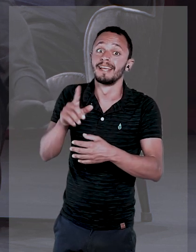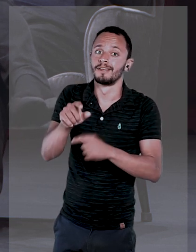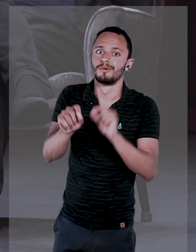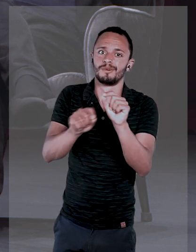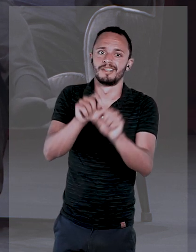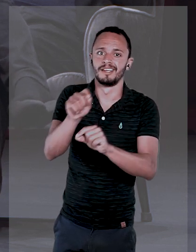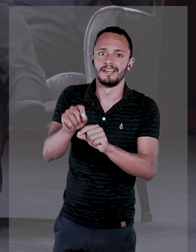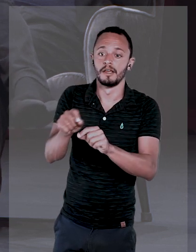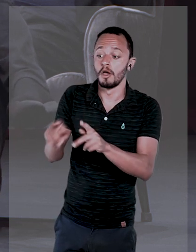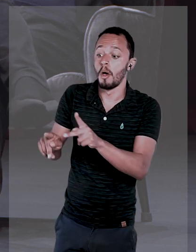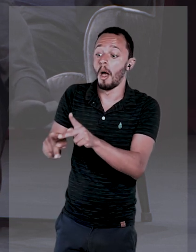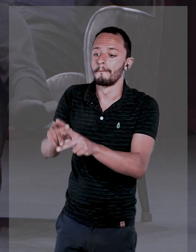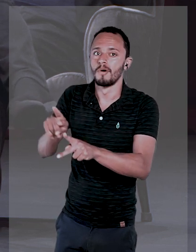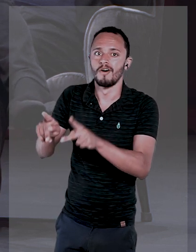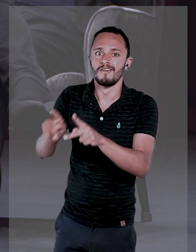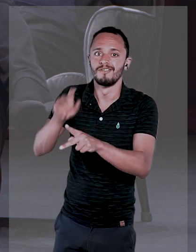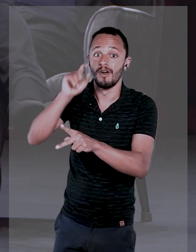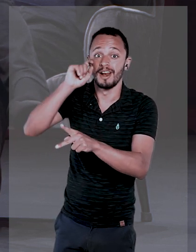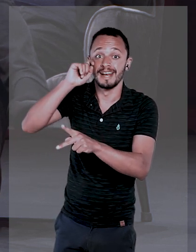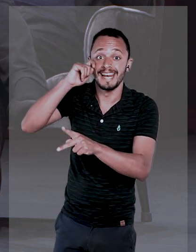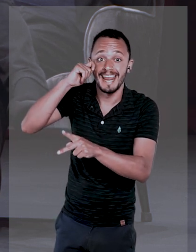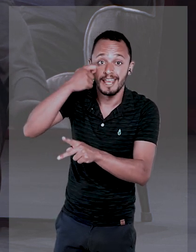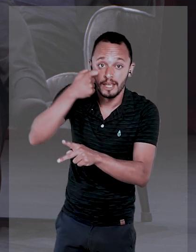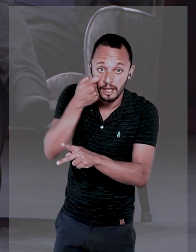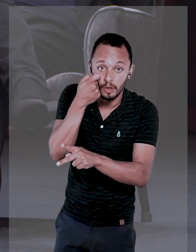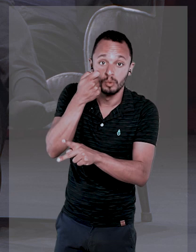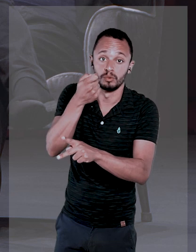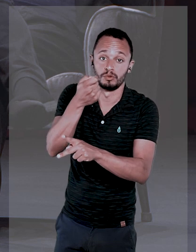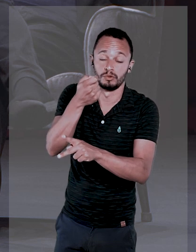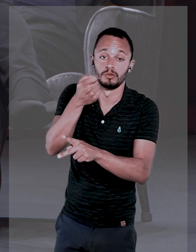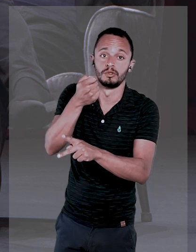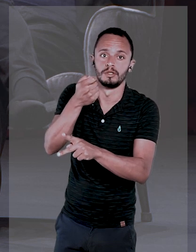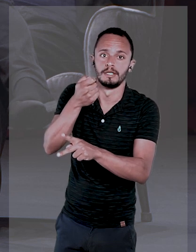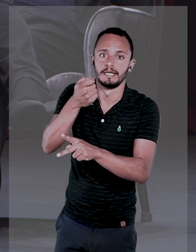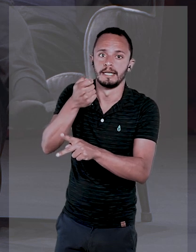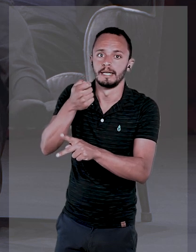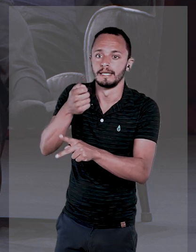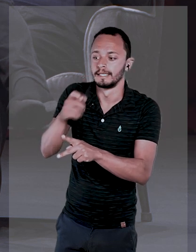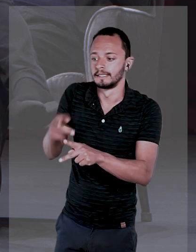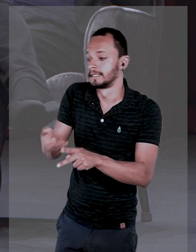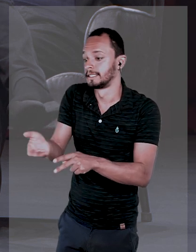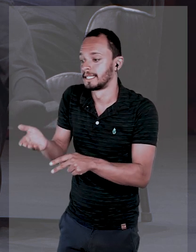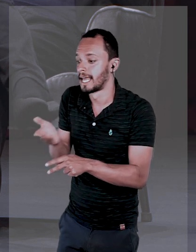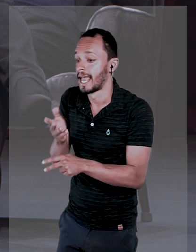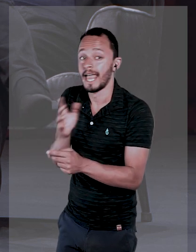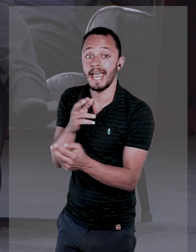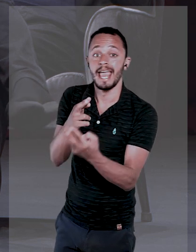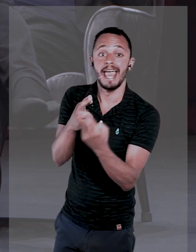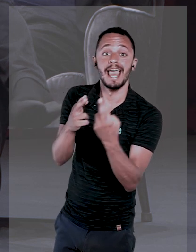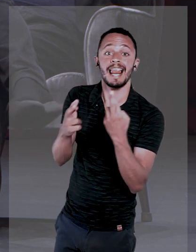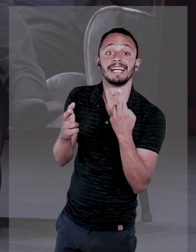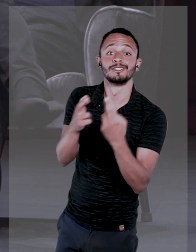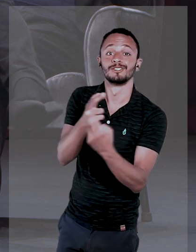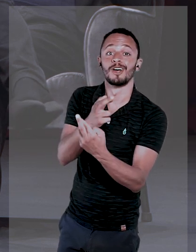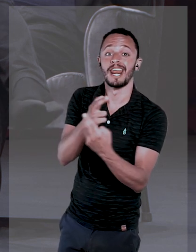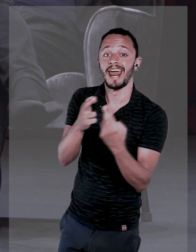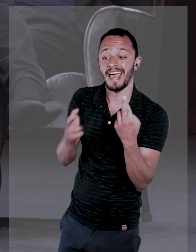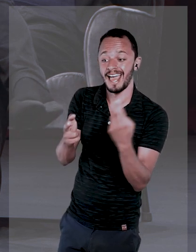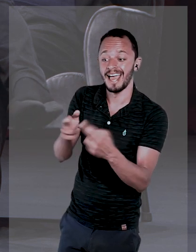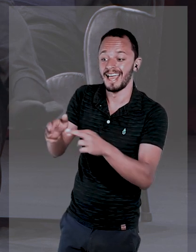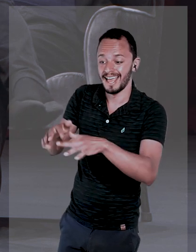permitir que os povos negros, que as pessoas que vêm, que se possam